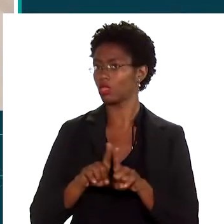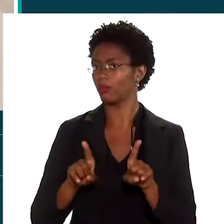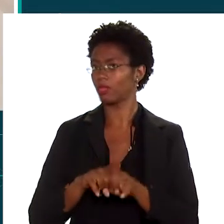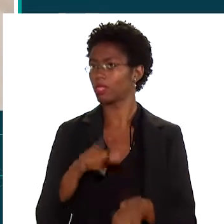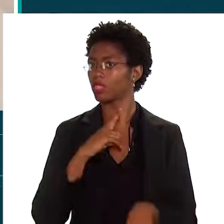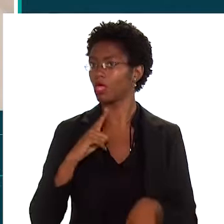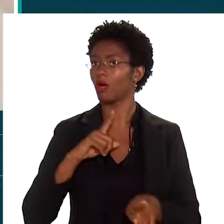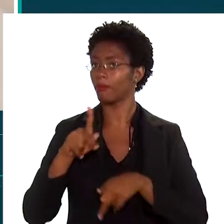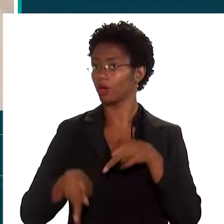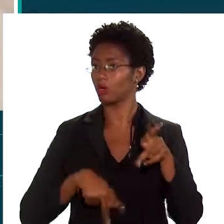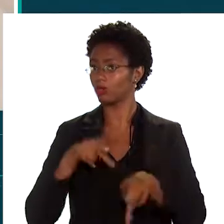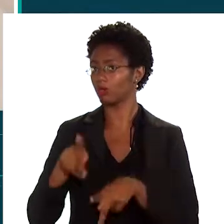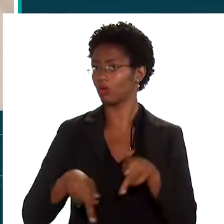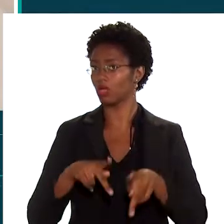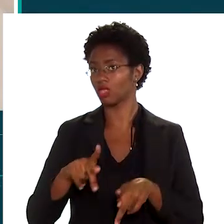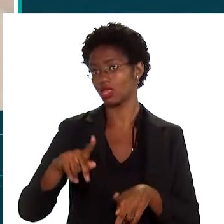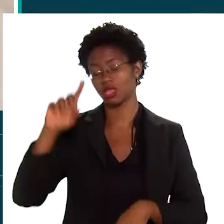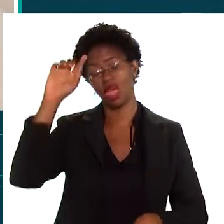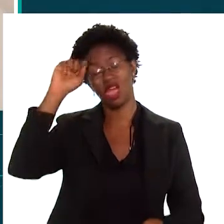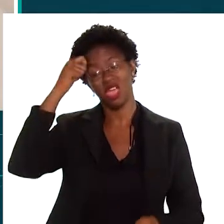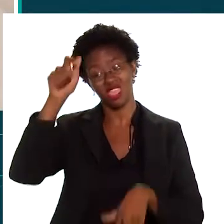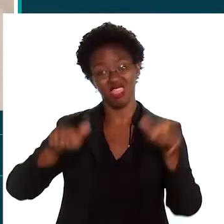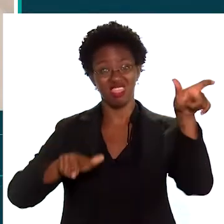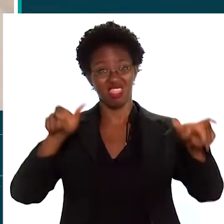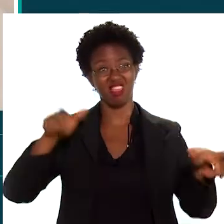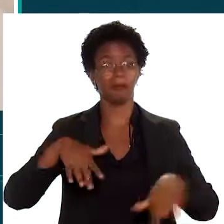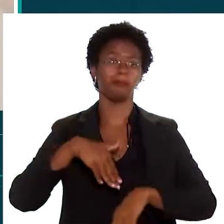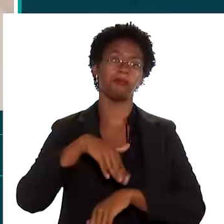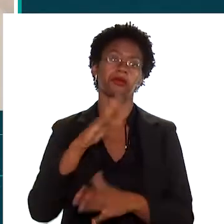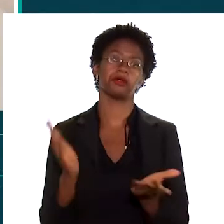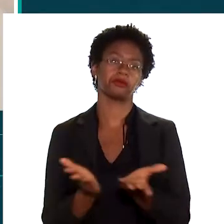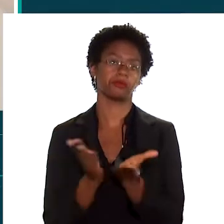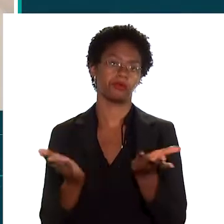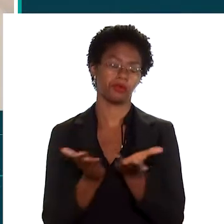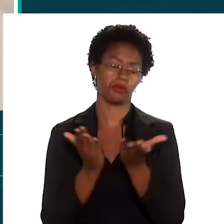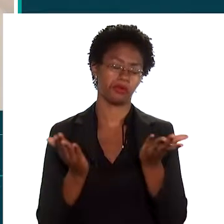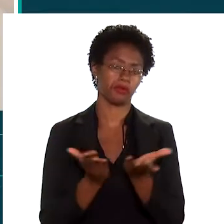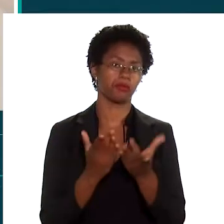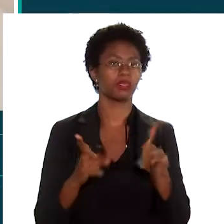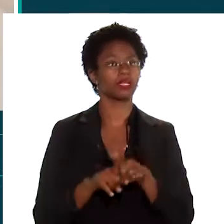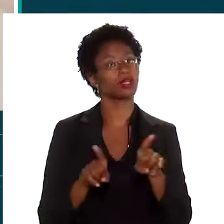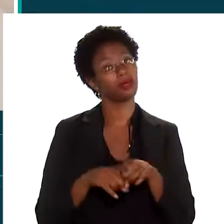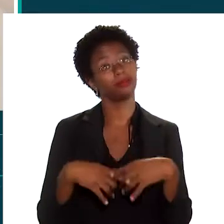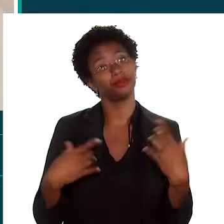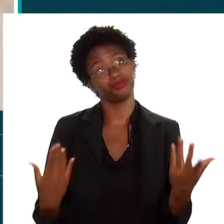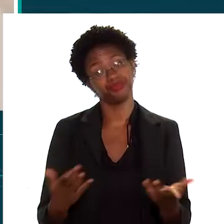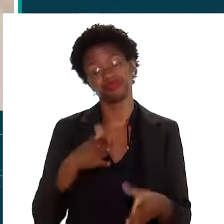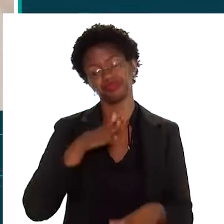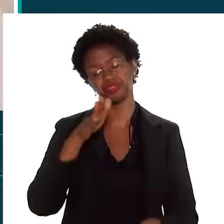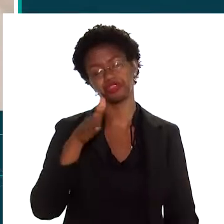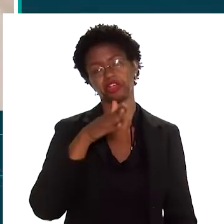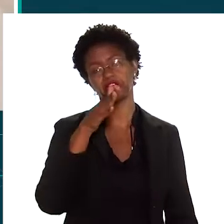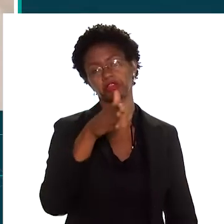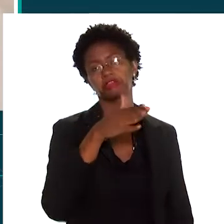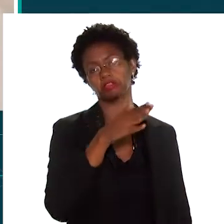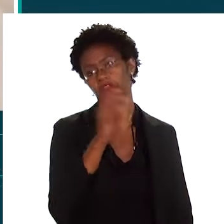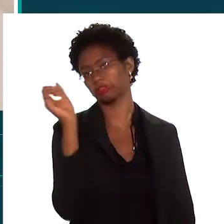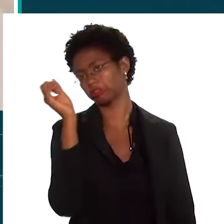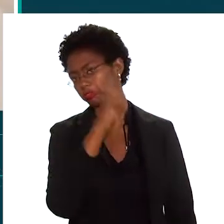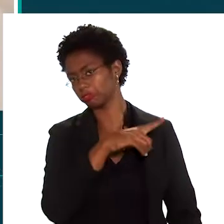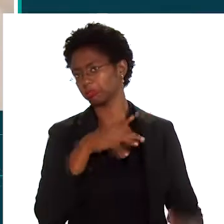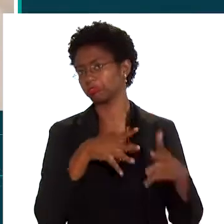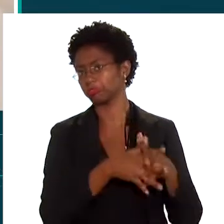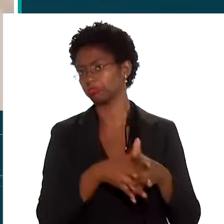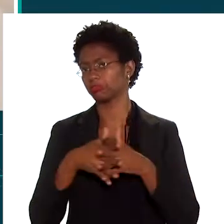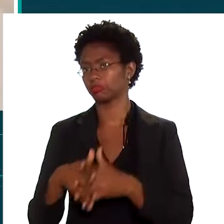A gente tem uma população negra mais pobre e, consequentemente, com acesso mais